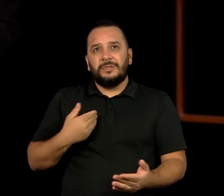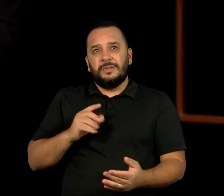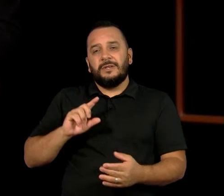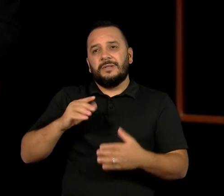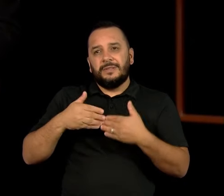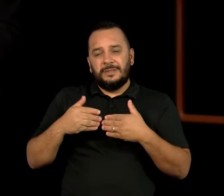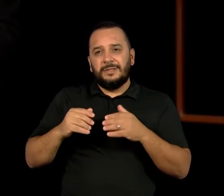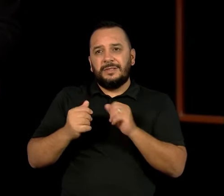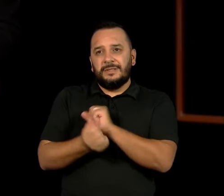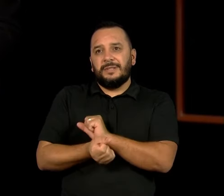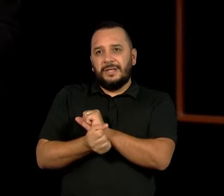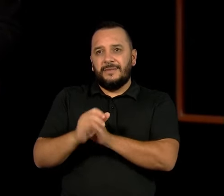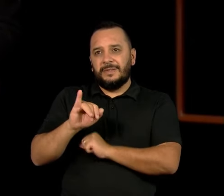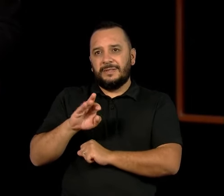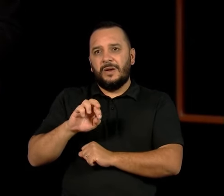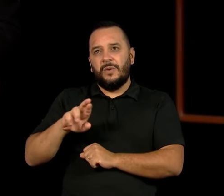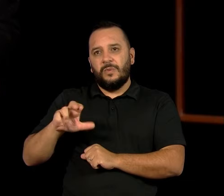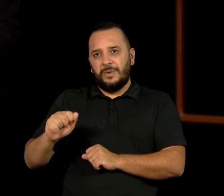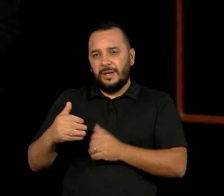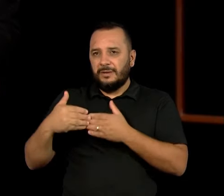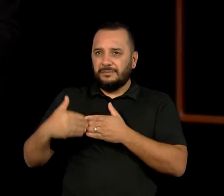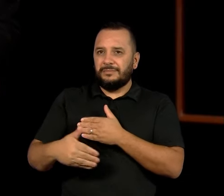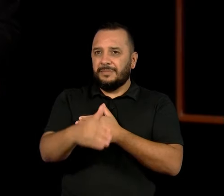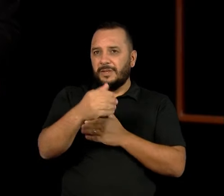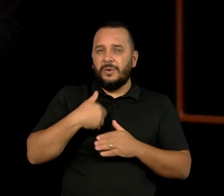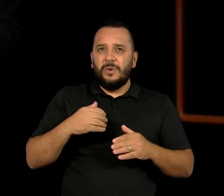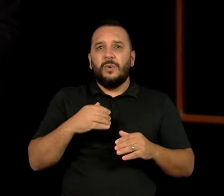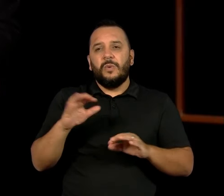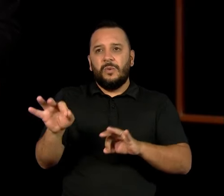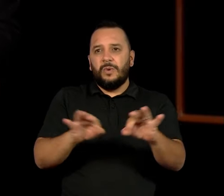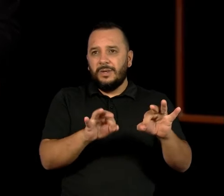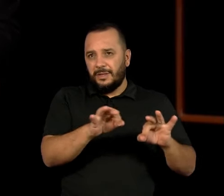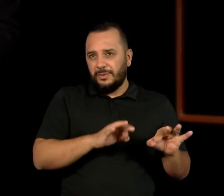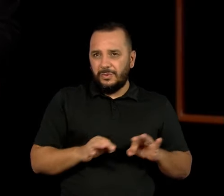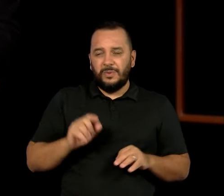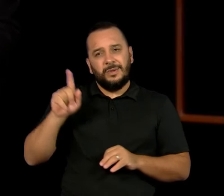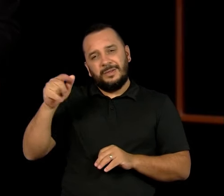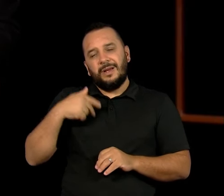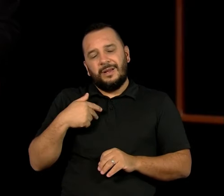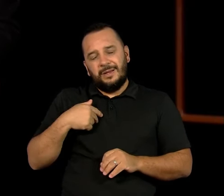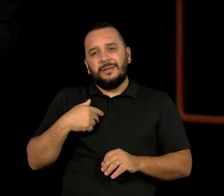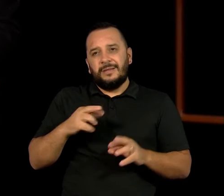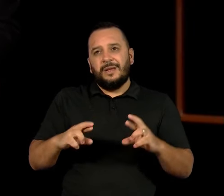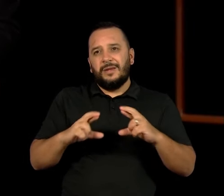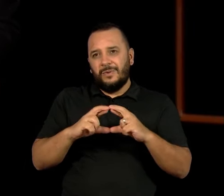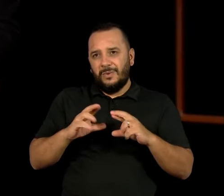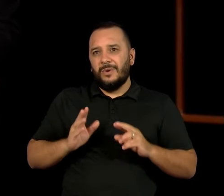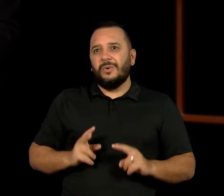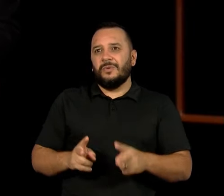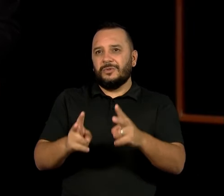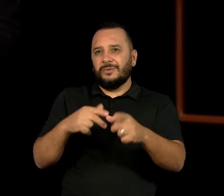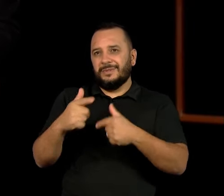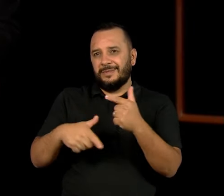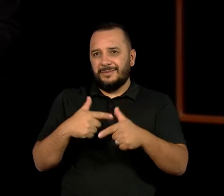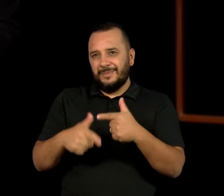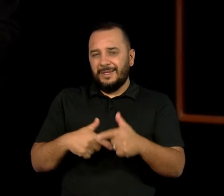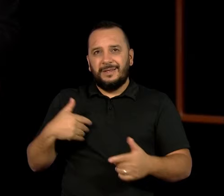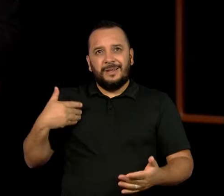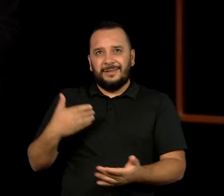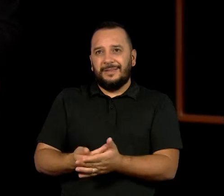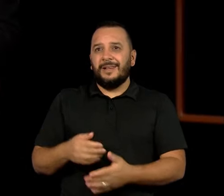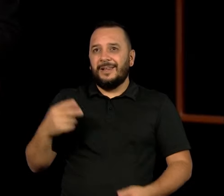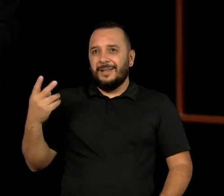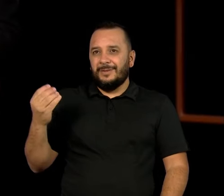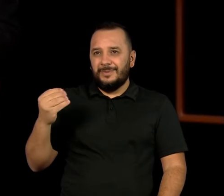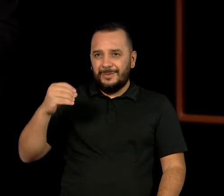eu fui chamado para ser coordenador de teledramaturgia da Record e continuei ali uma carreira de sucesso que durou até